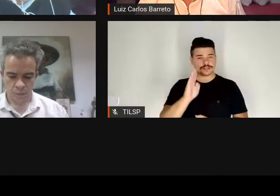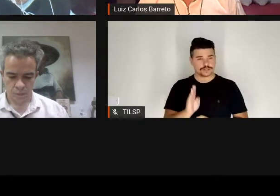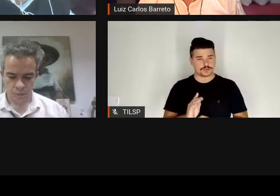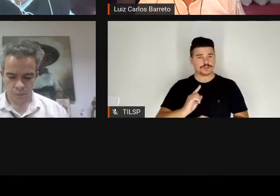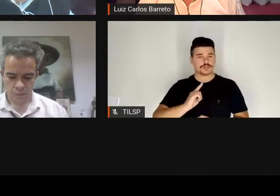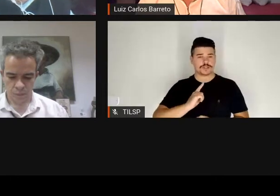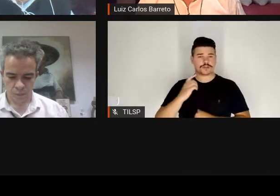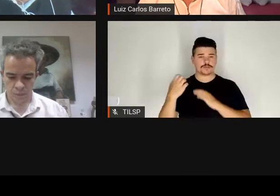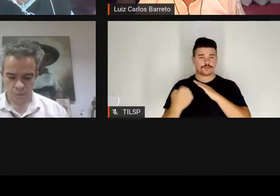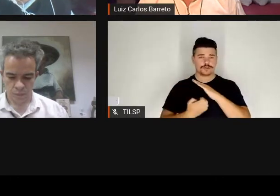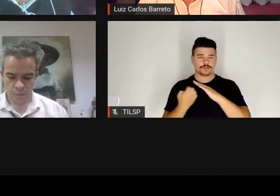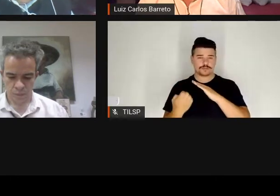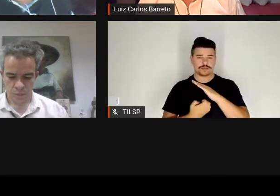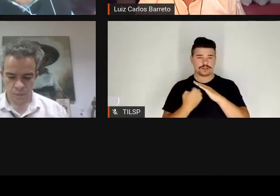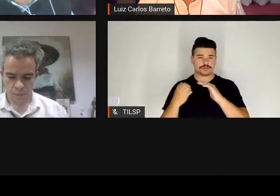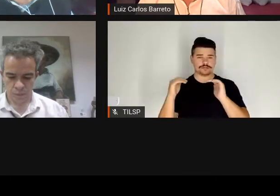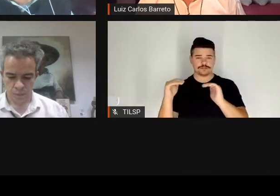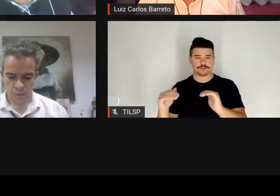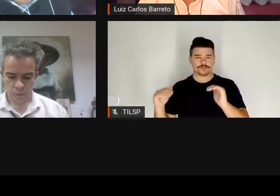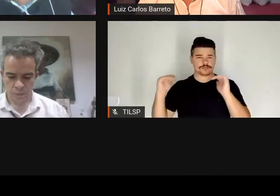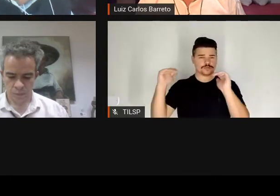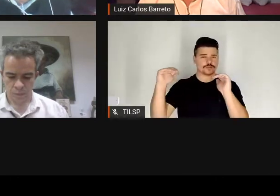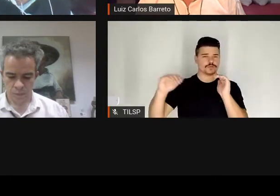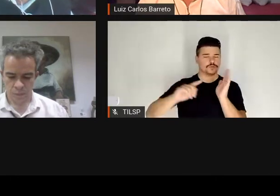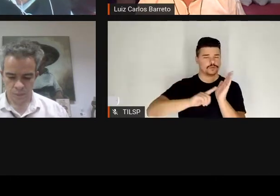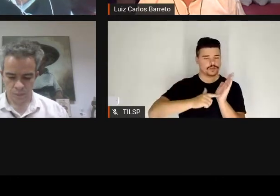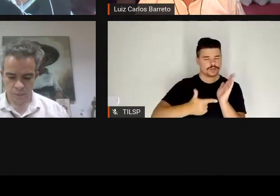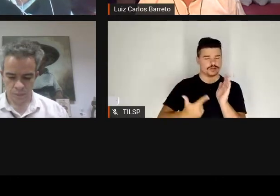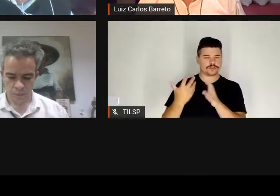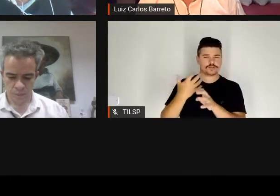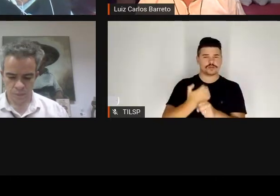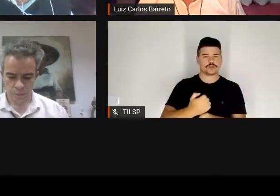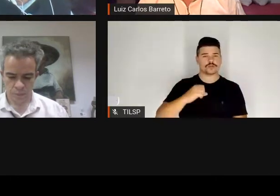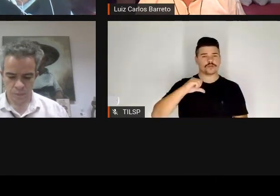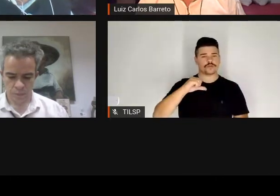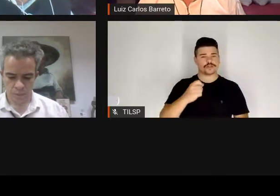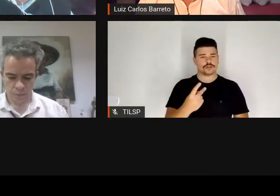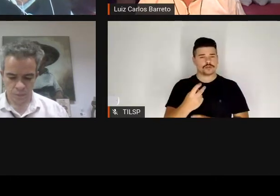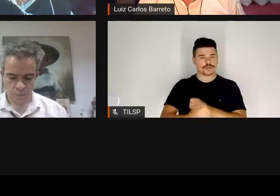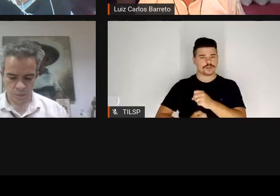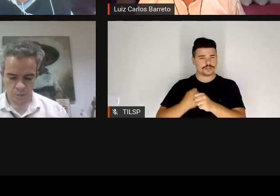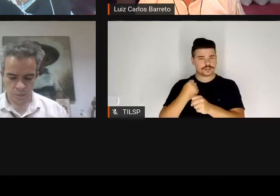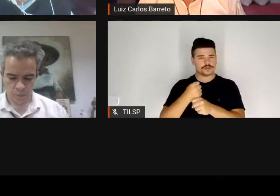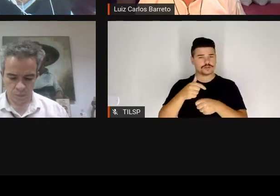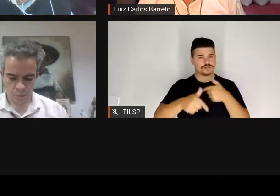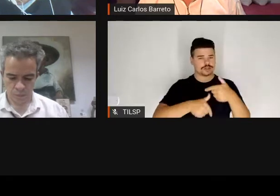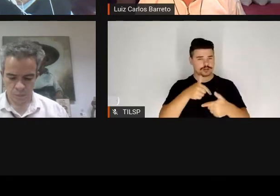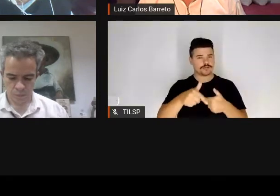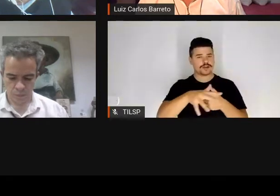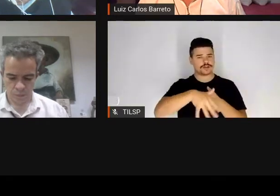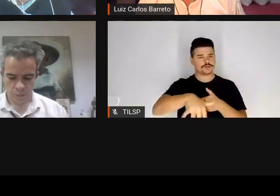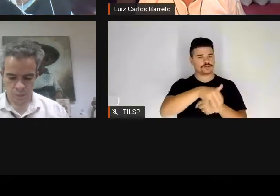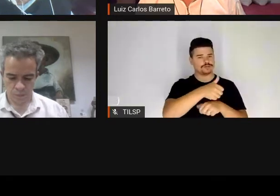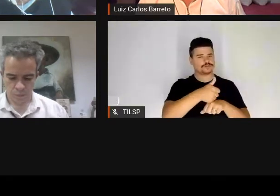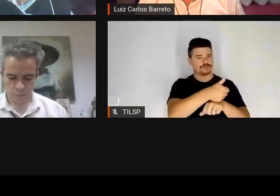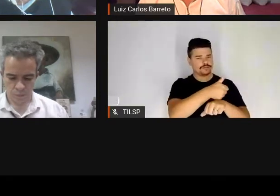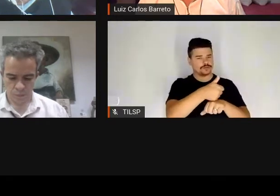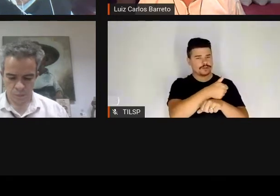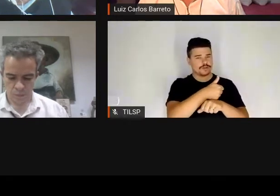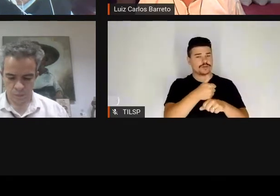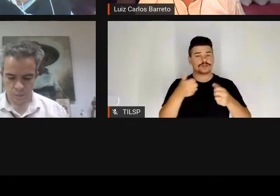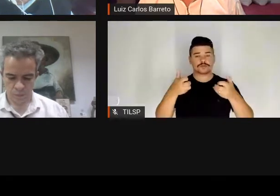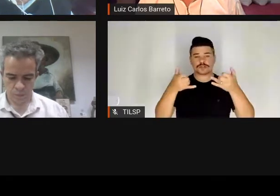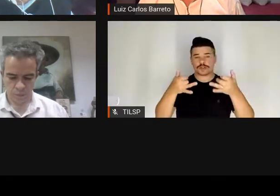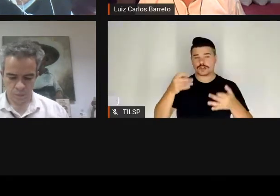empresa jornalística, como eu disse, com 92 anos de atuação. Então, resgatar a história, ajudar a resgatar a história de um grande